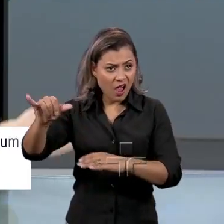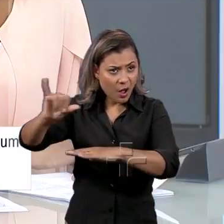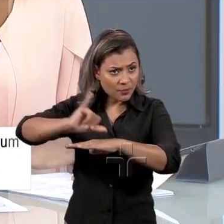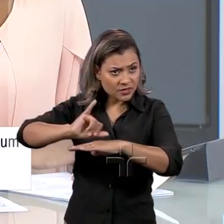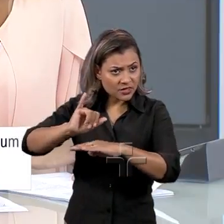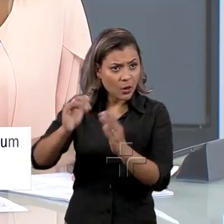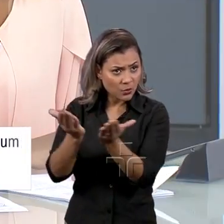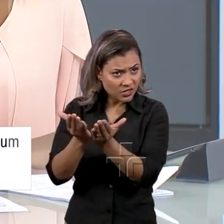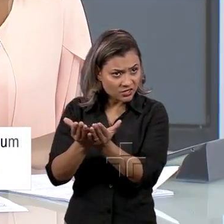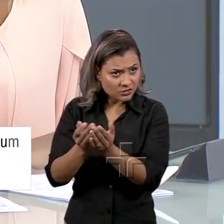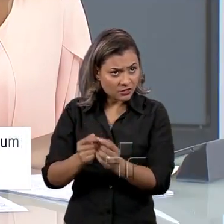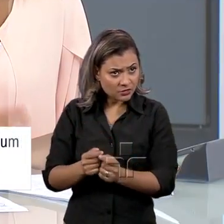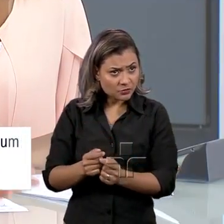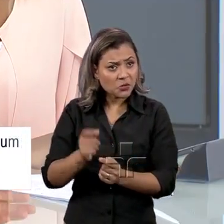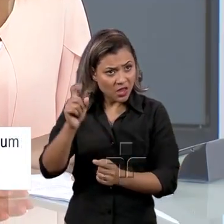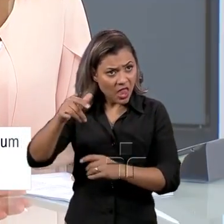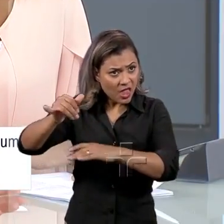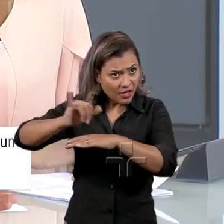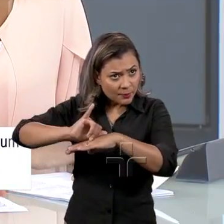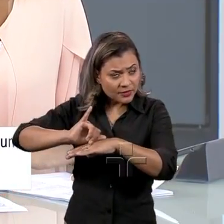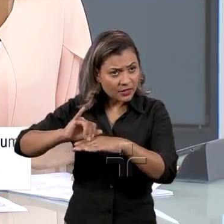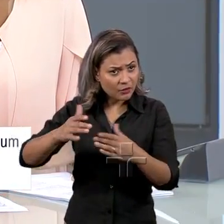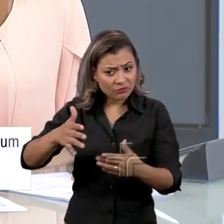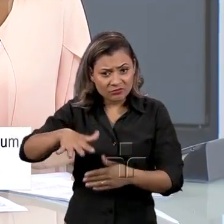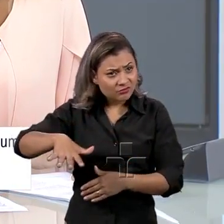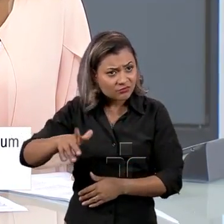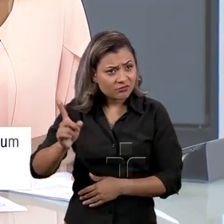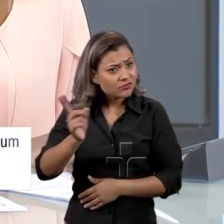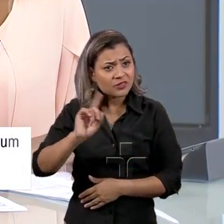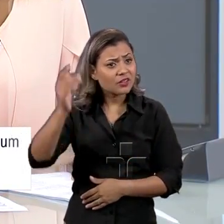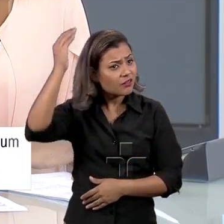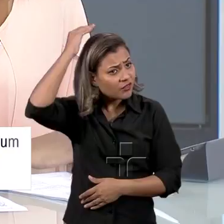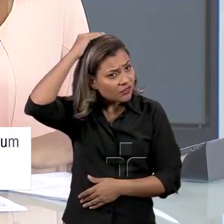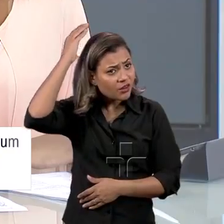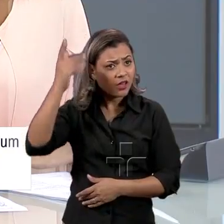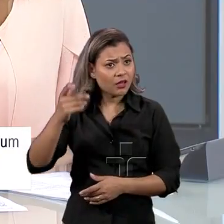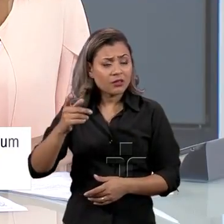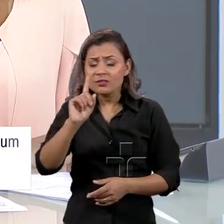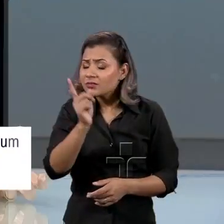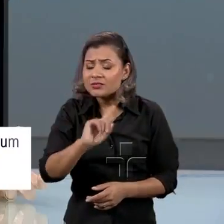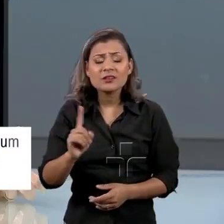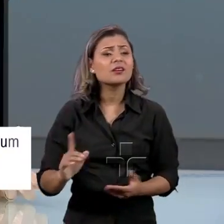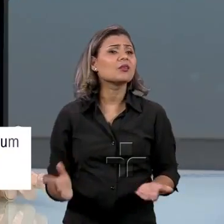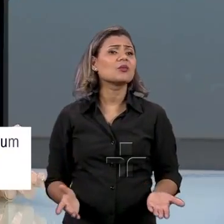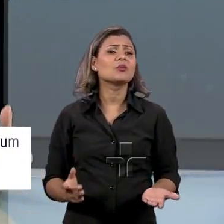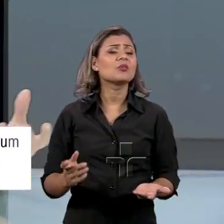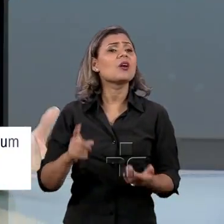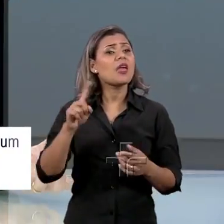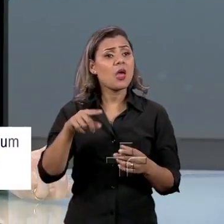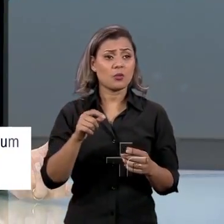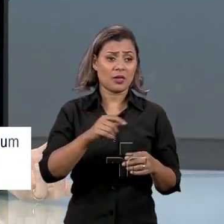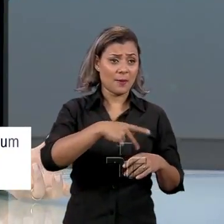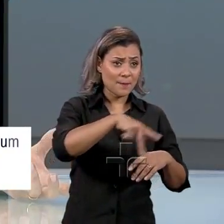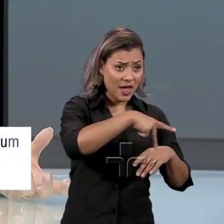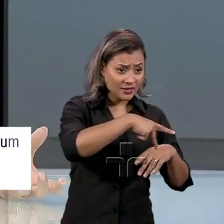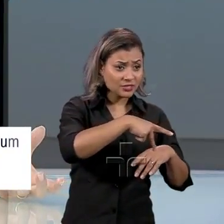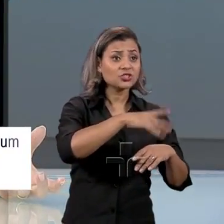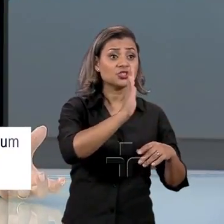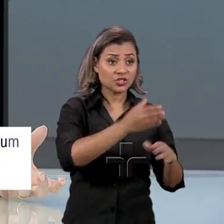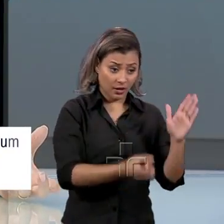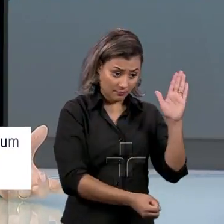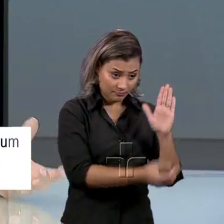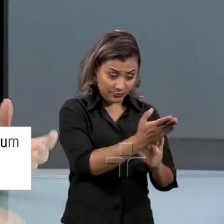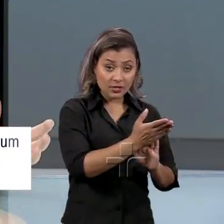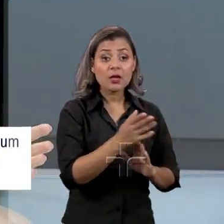do judaísmo, nem a capital do Islã. A gente está falando de uma capital de 2 países a serem criados. Um já existe e Palestina